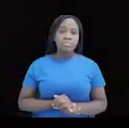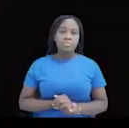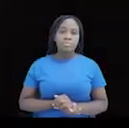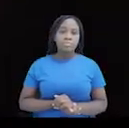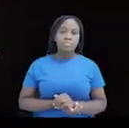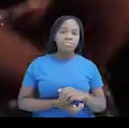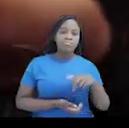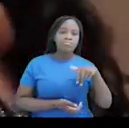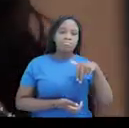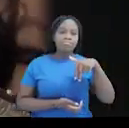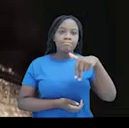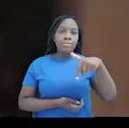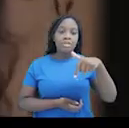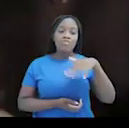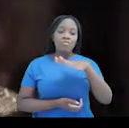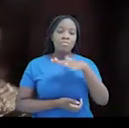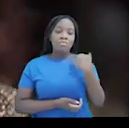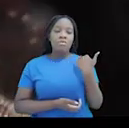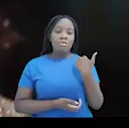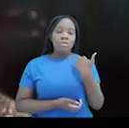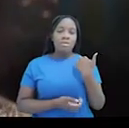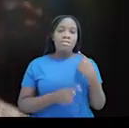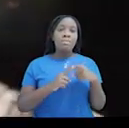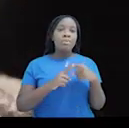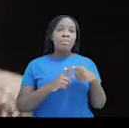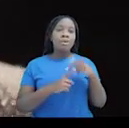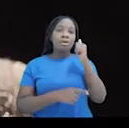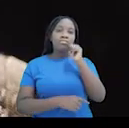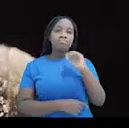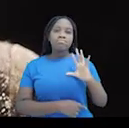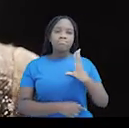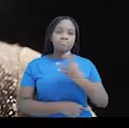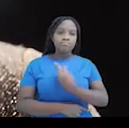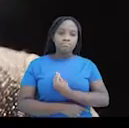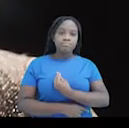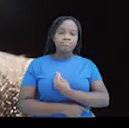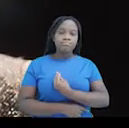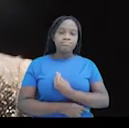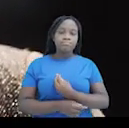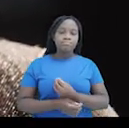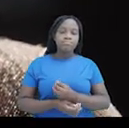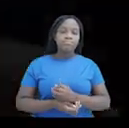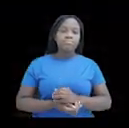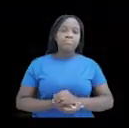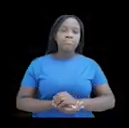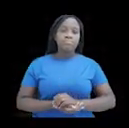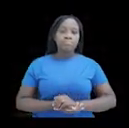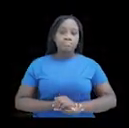Eu vou ser assassinada ali na esquina, só porque eu sou trans.